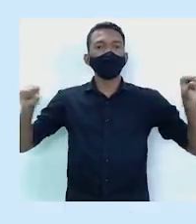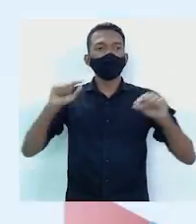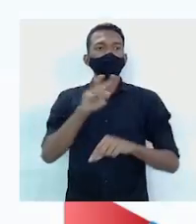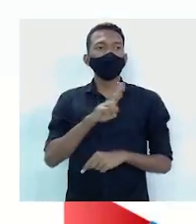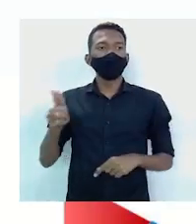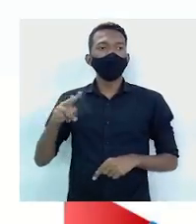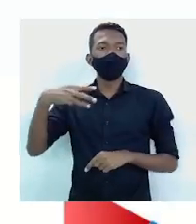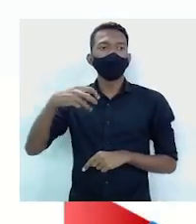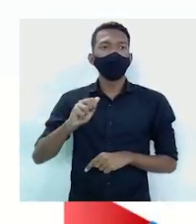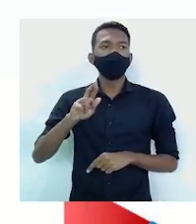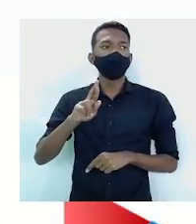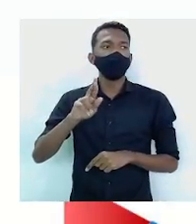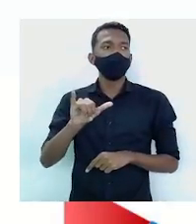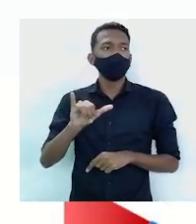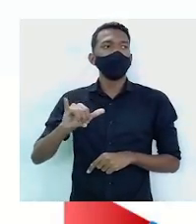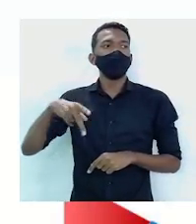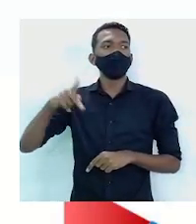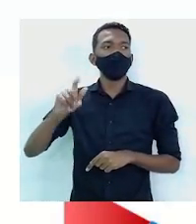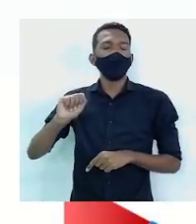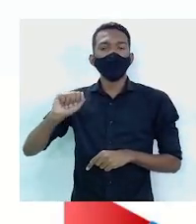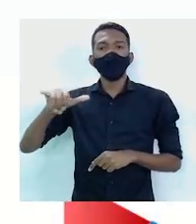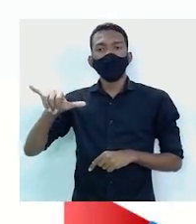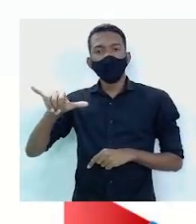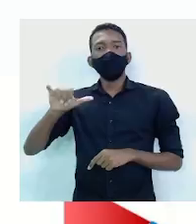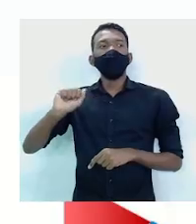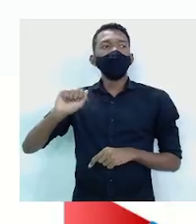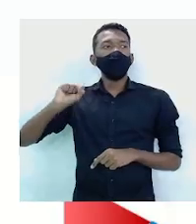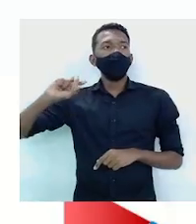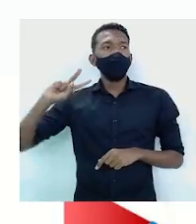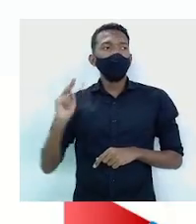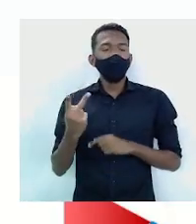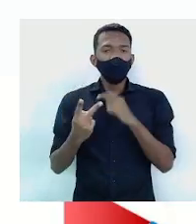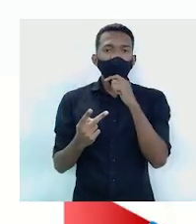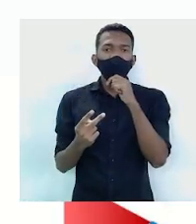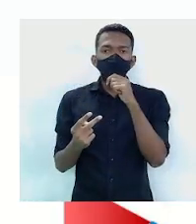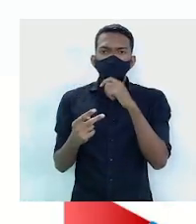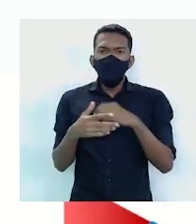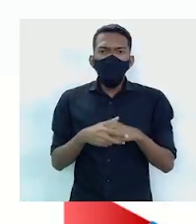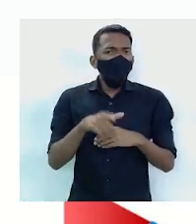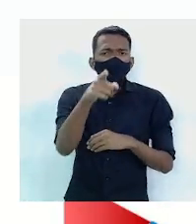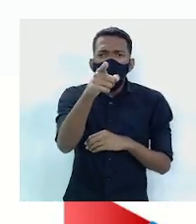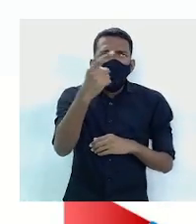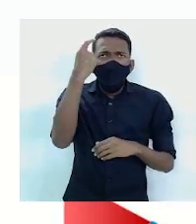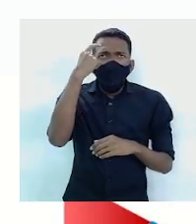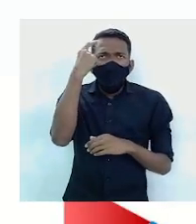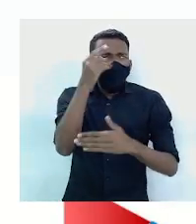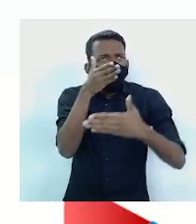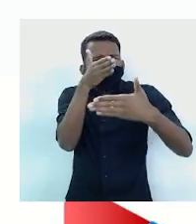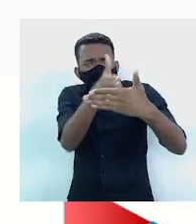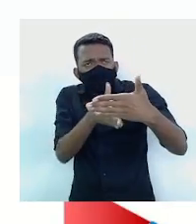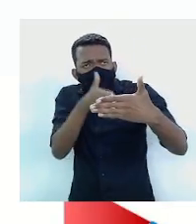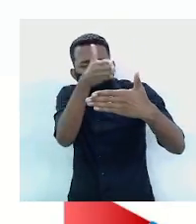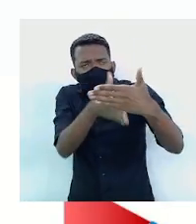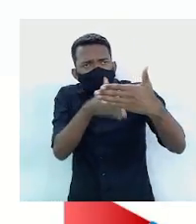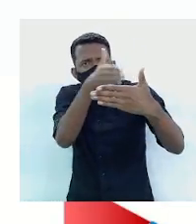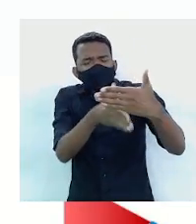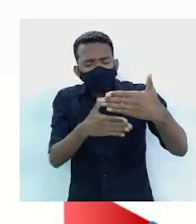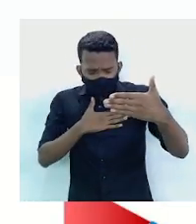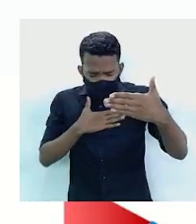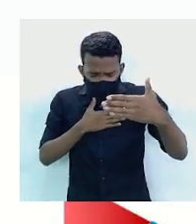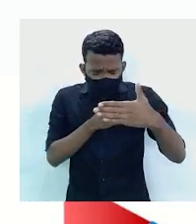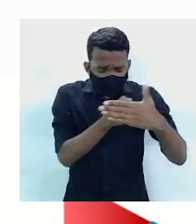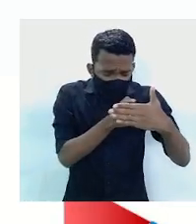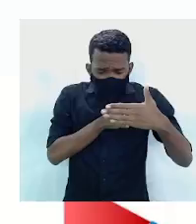Mary Kay Ash, que ela vai dizer o seguinte para a gente, olha só. Não crie limites para si